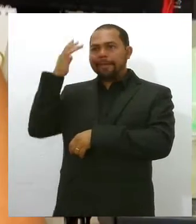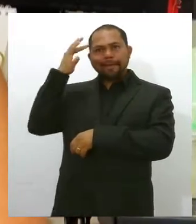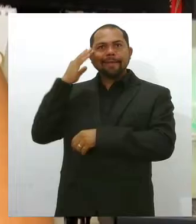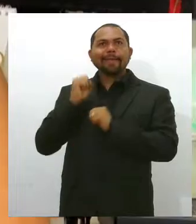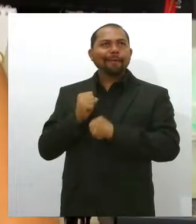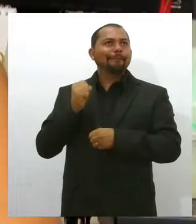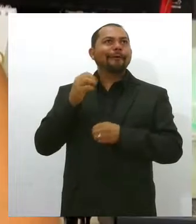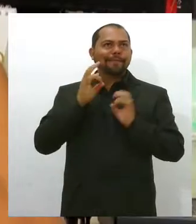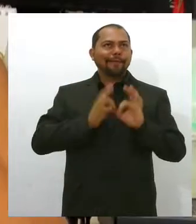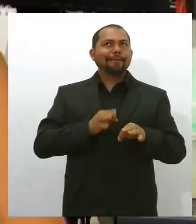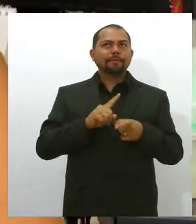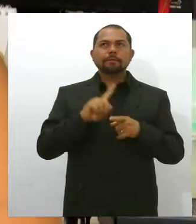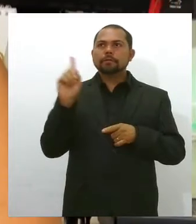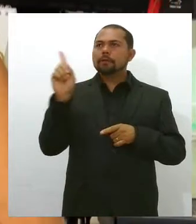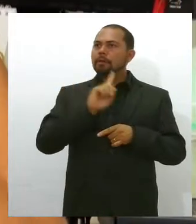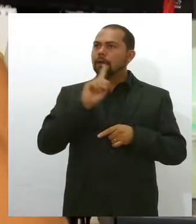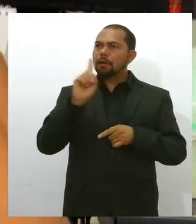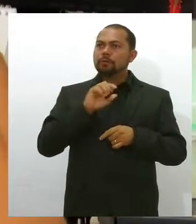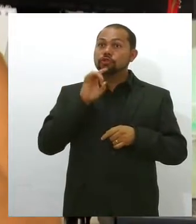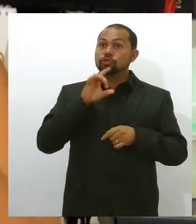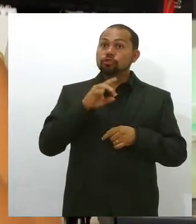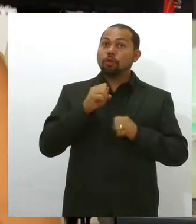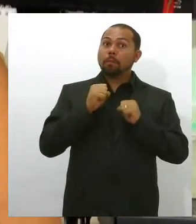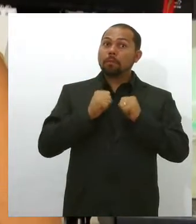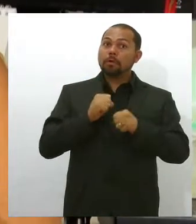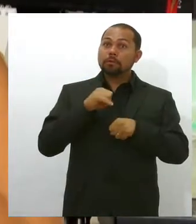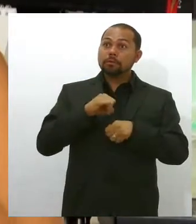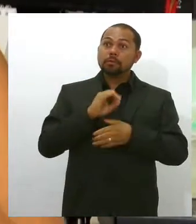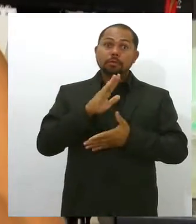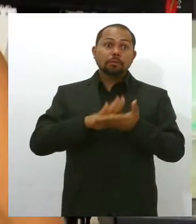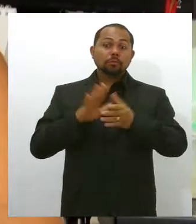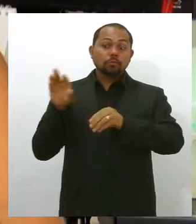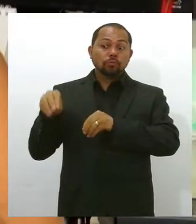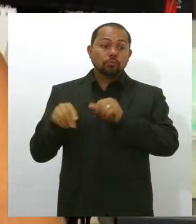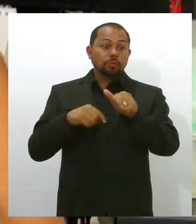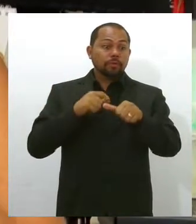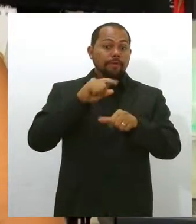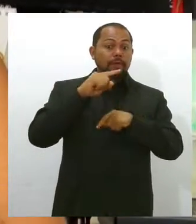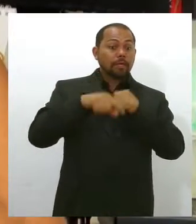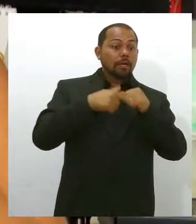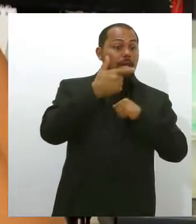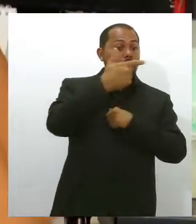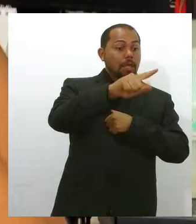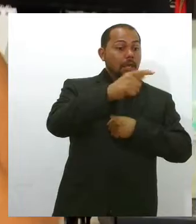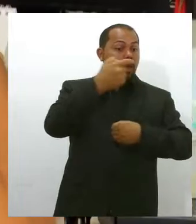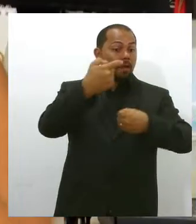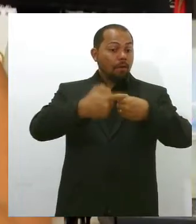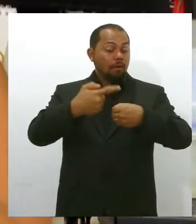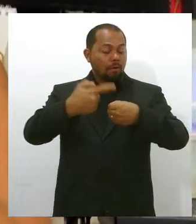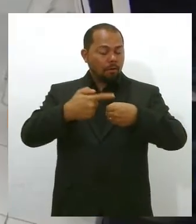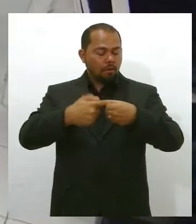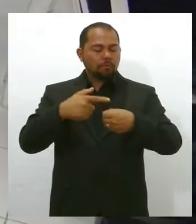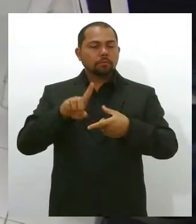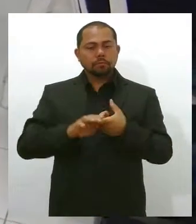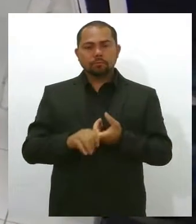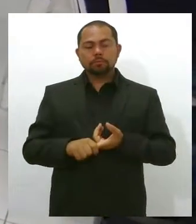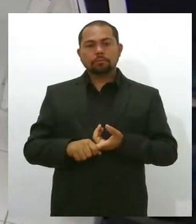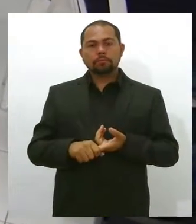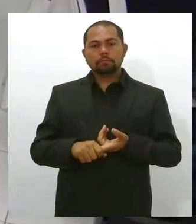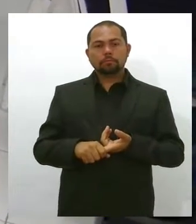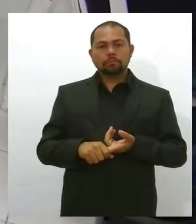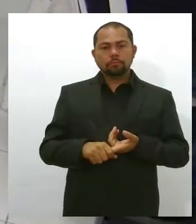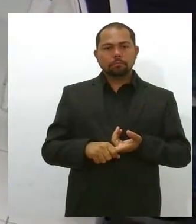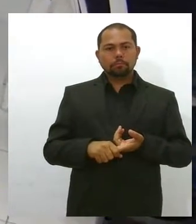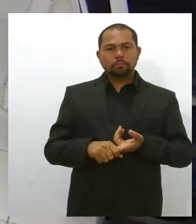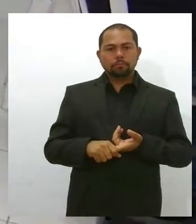justificativa ela só é aceita ela só é processada caso o eleitor estiver fora do município os